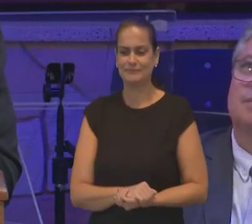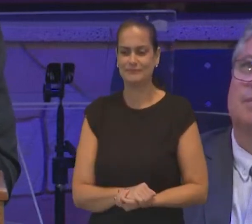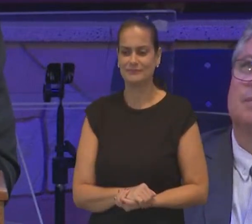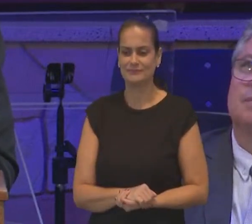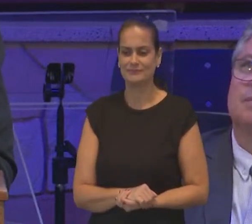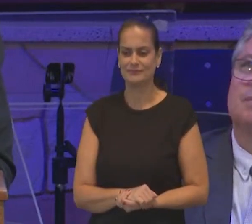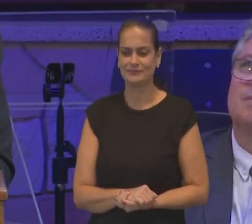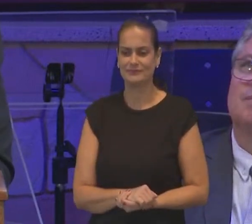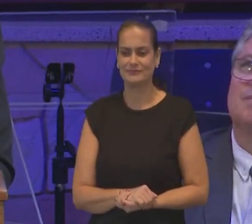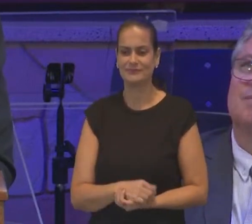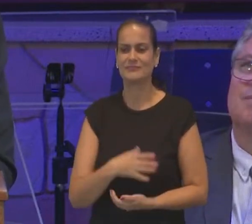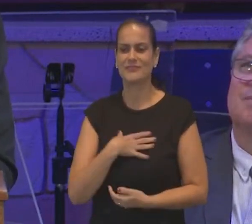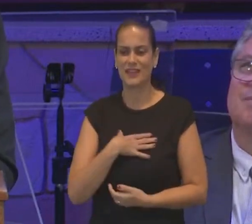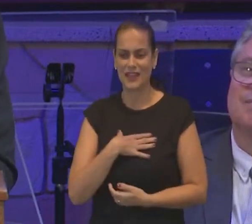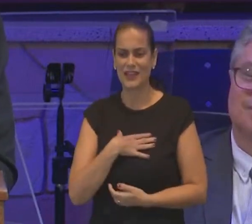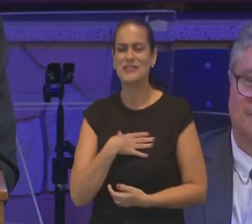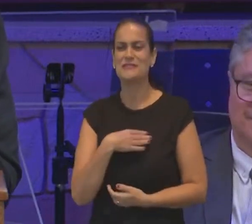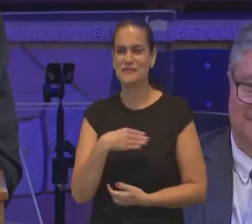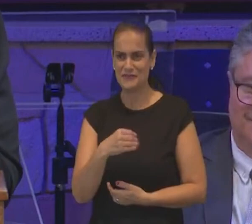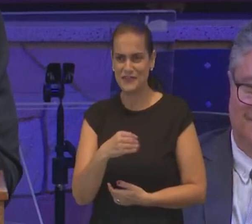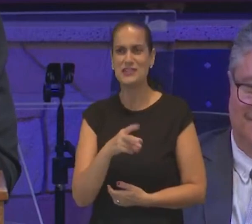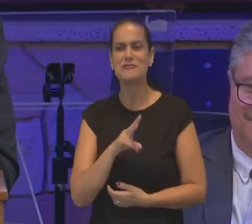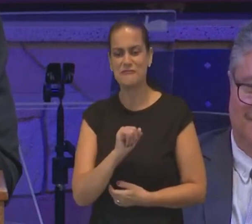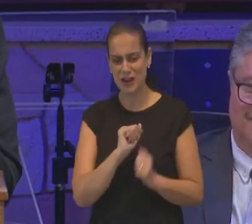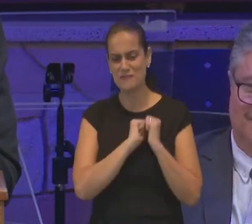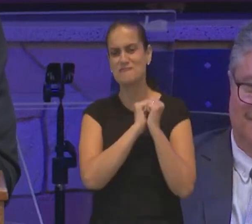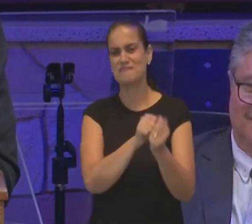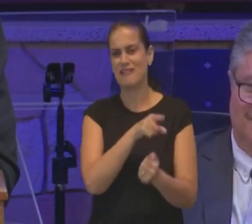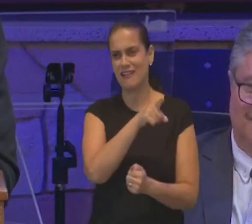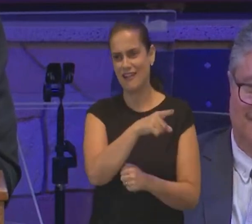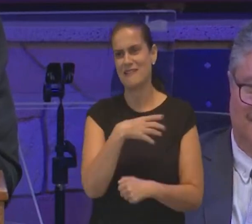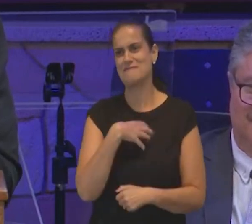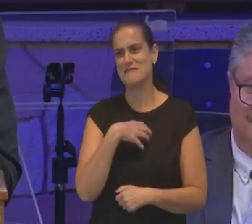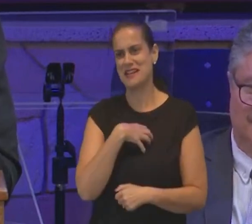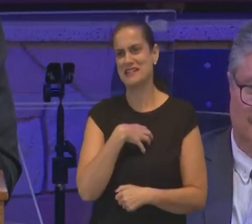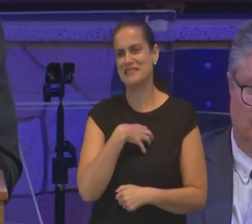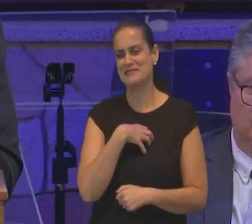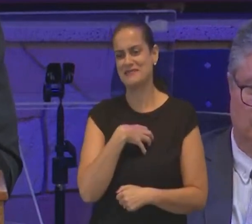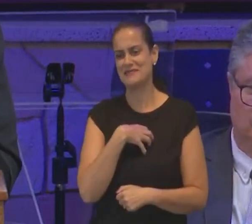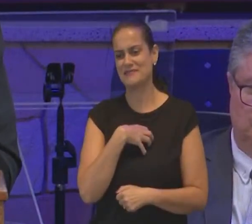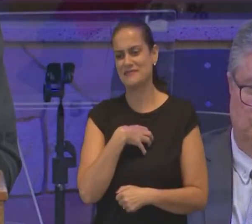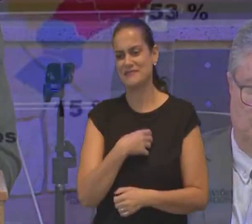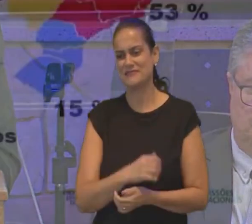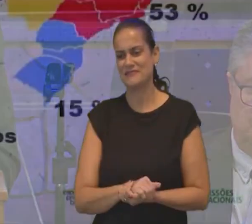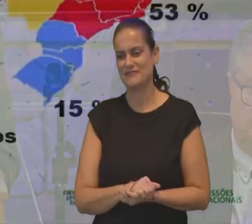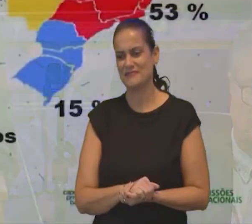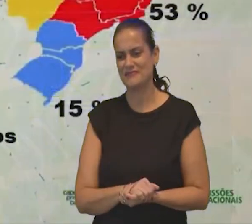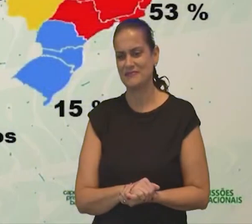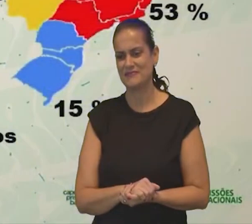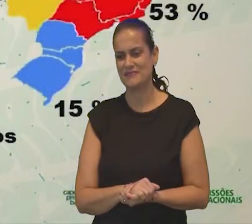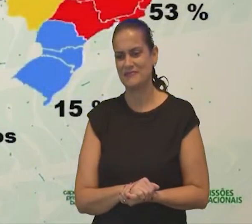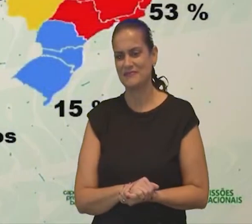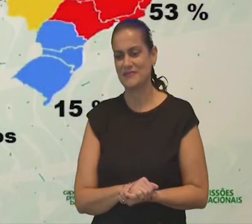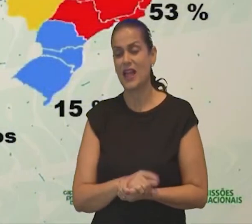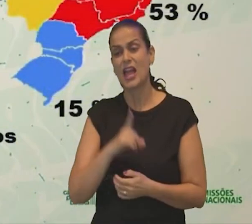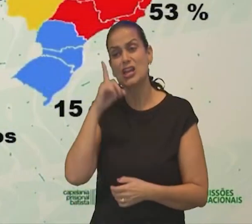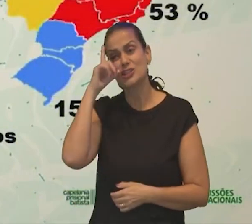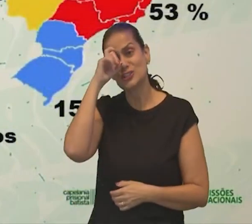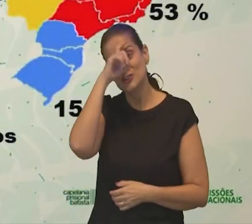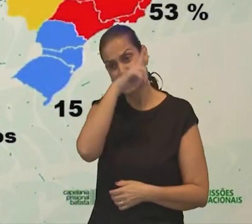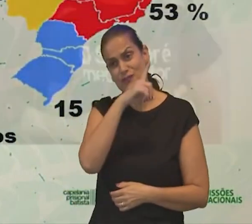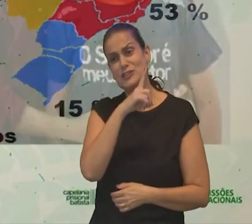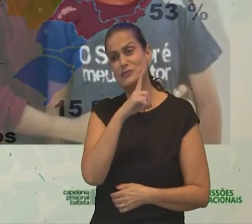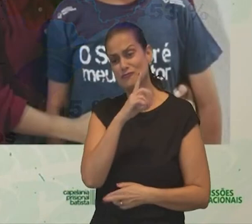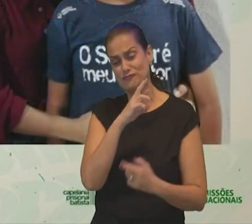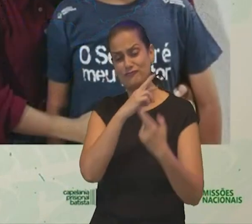o meu filhão vai estar lá. Passa aí, meus irmãos. É a parte difícil da missão, meus